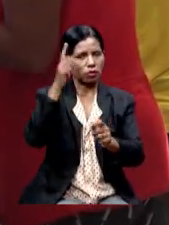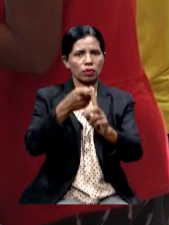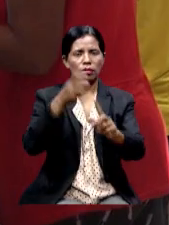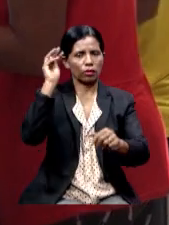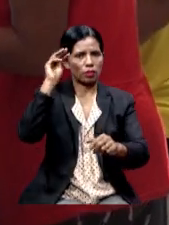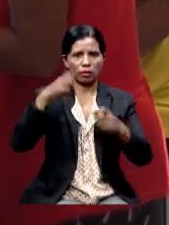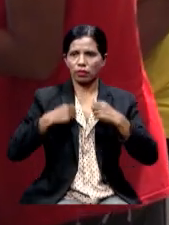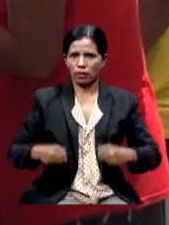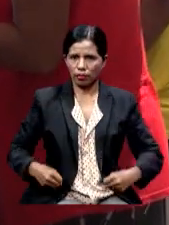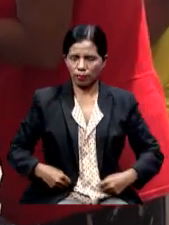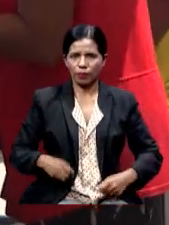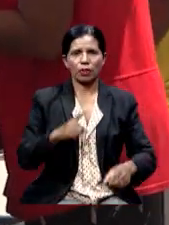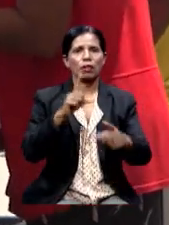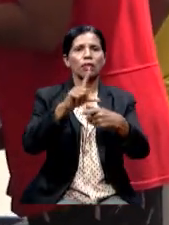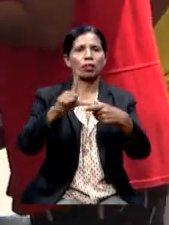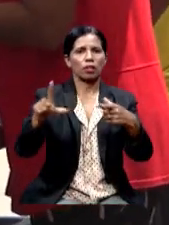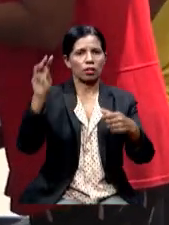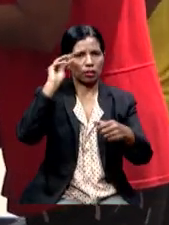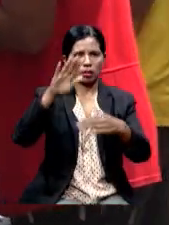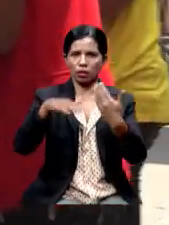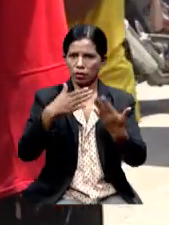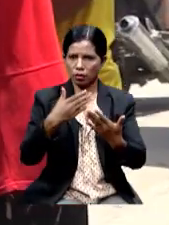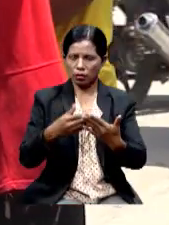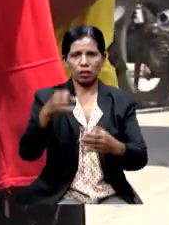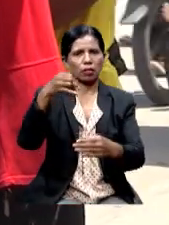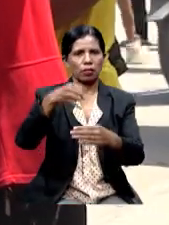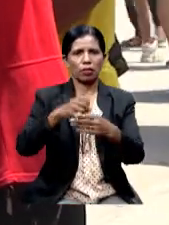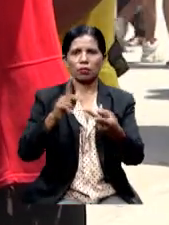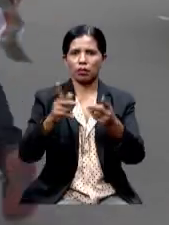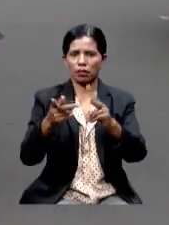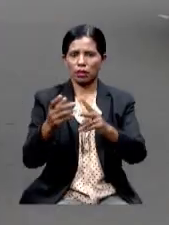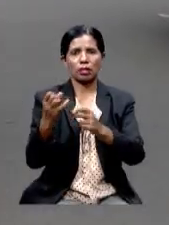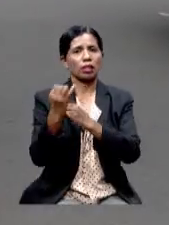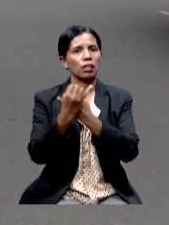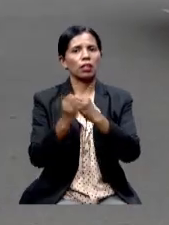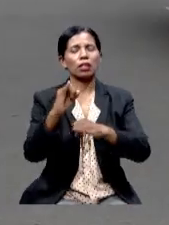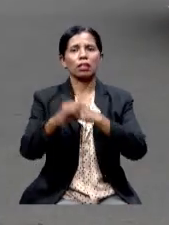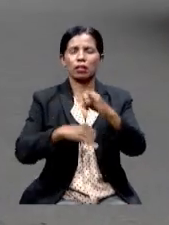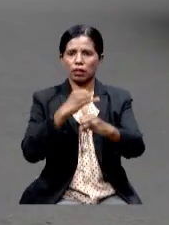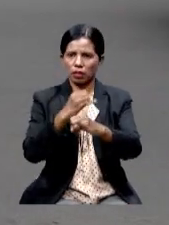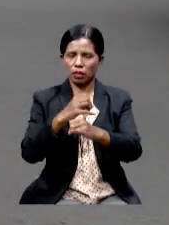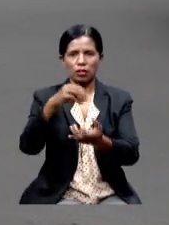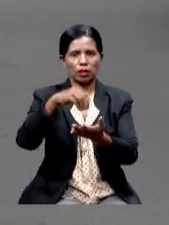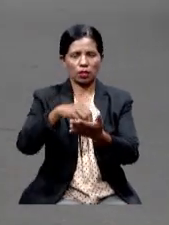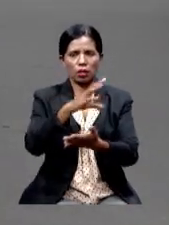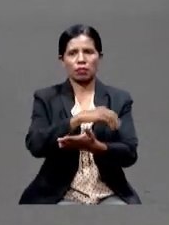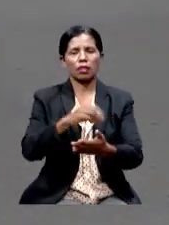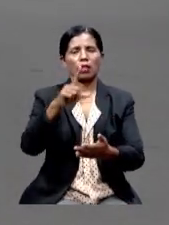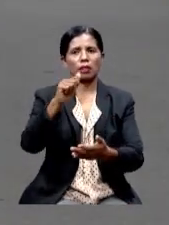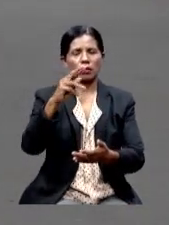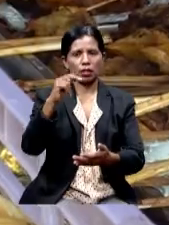Ministério Saúde, Polina Ministerial Sira, inclui parceiro internacional Sira, lança uma Codex Alimentar em Timor